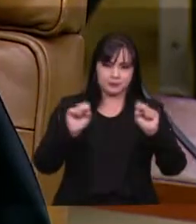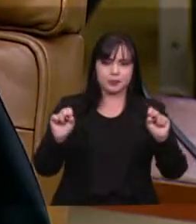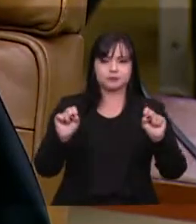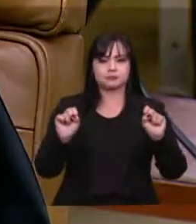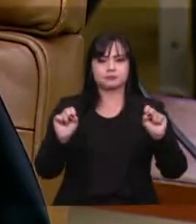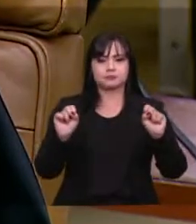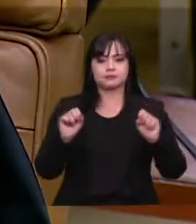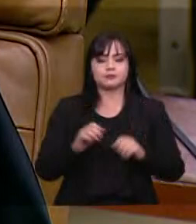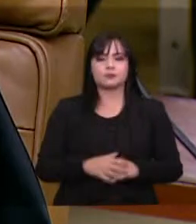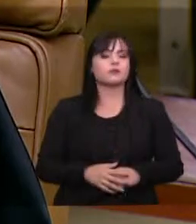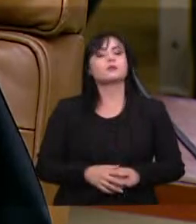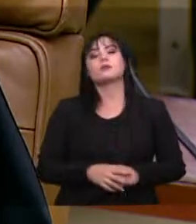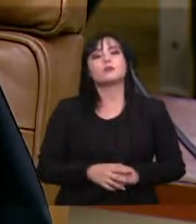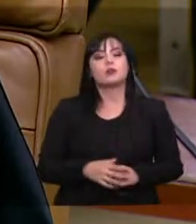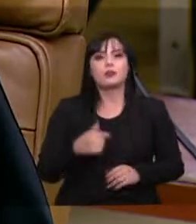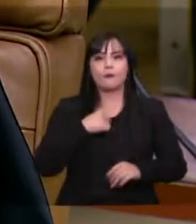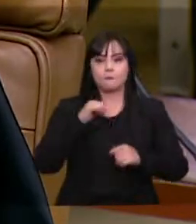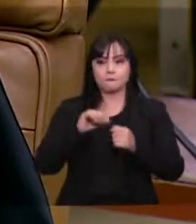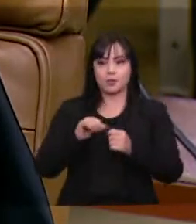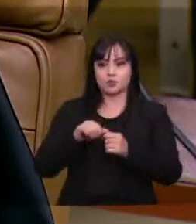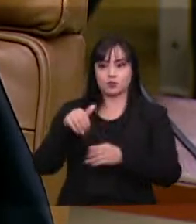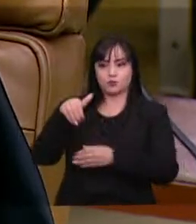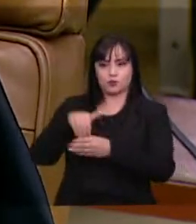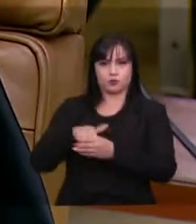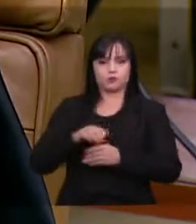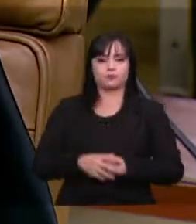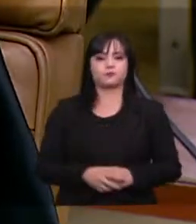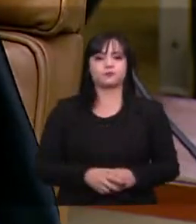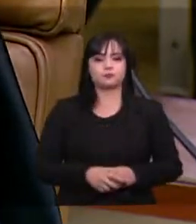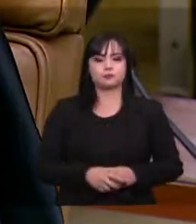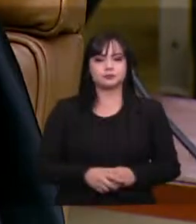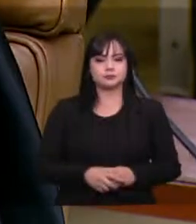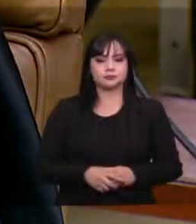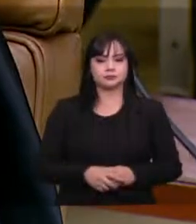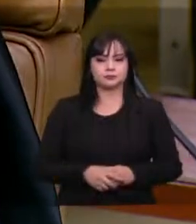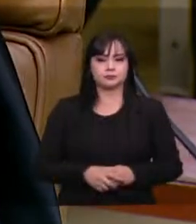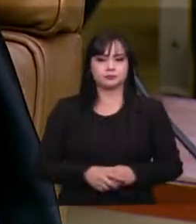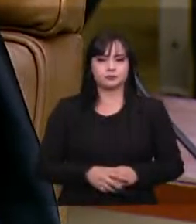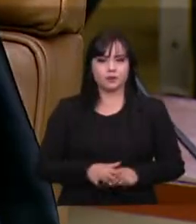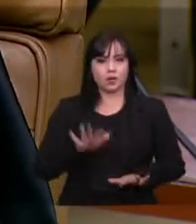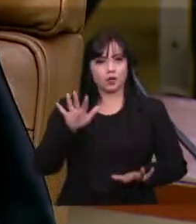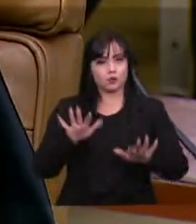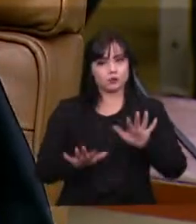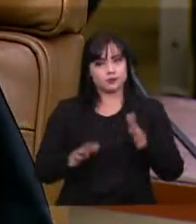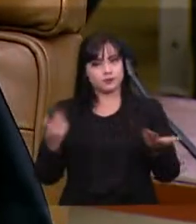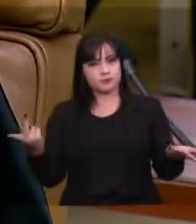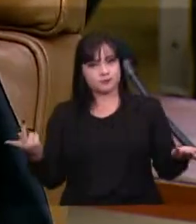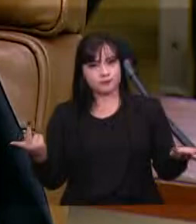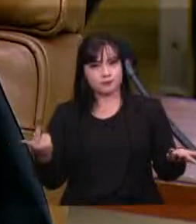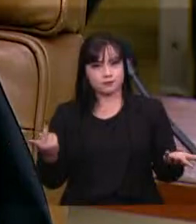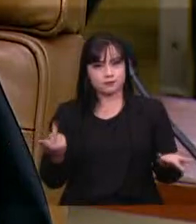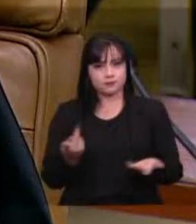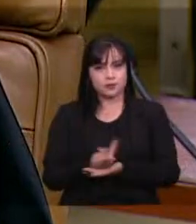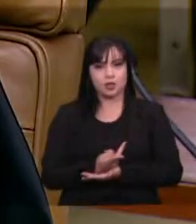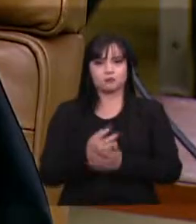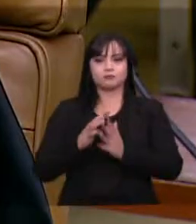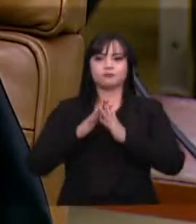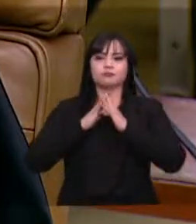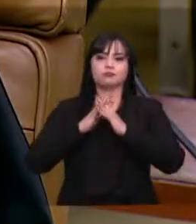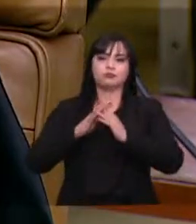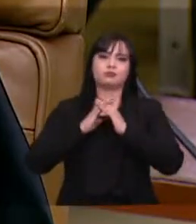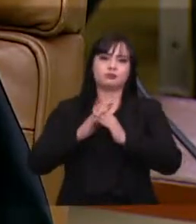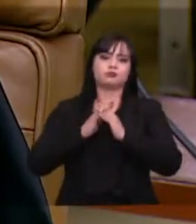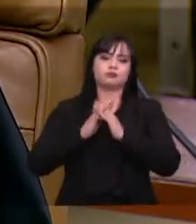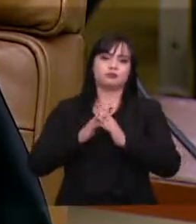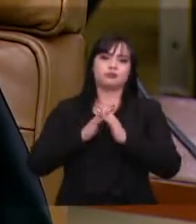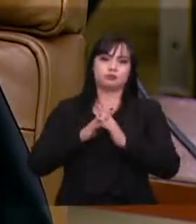que faço nesse voto exceto que tais fatos embora afetem o